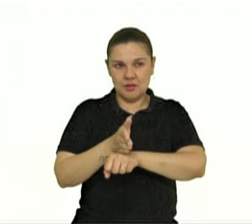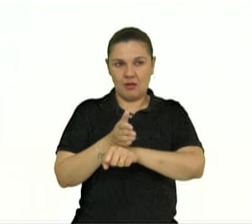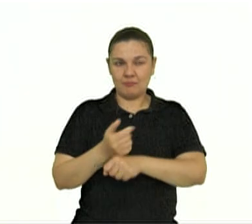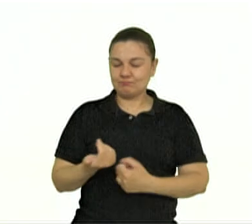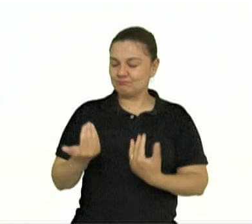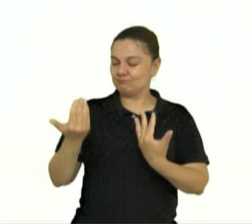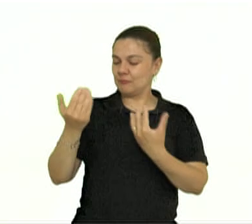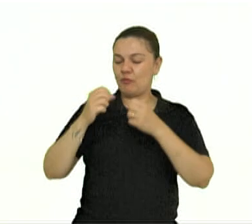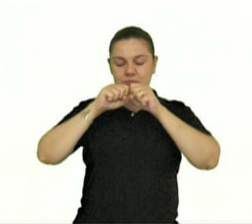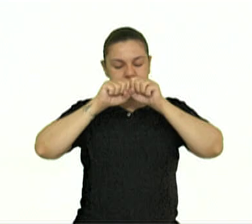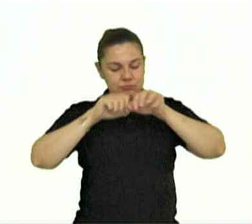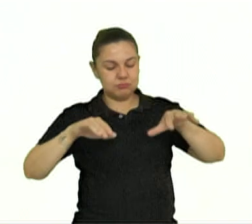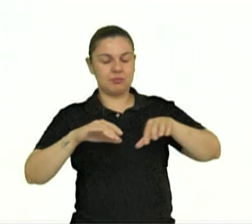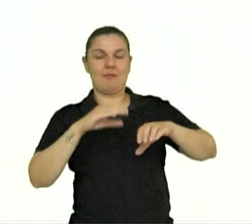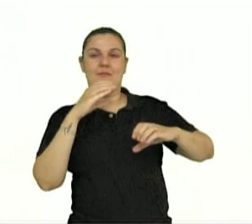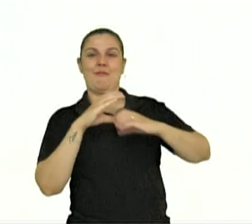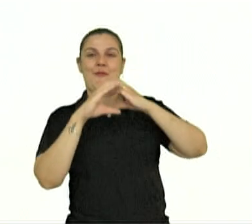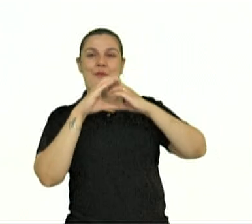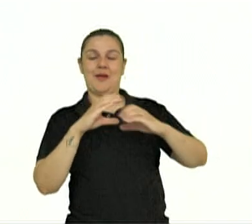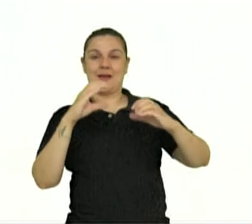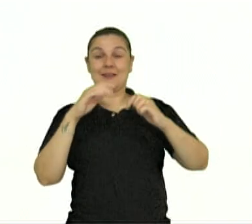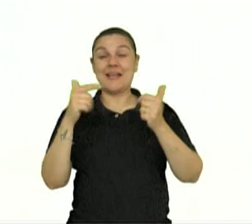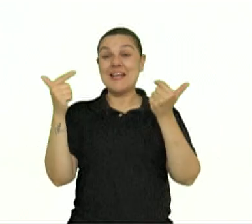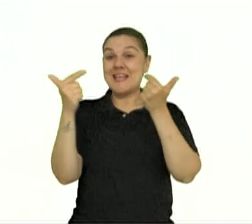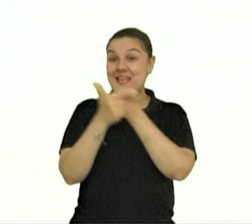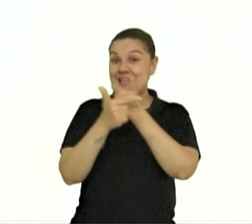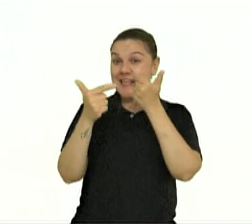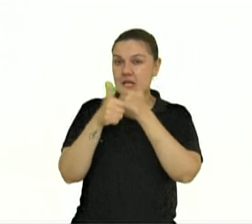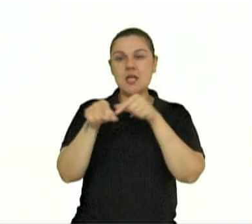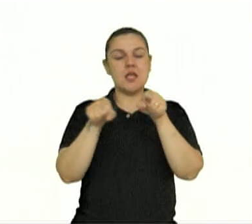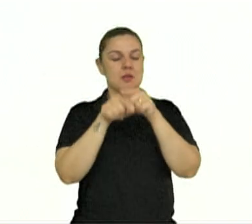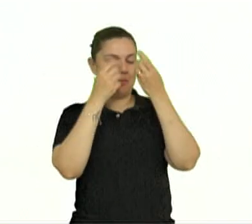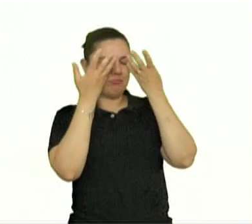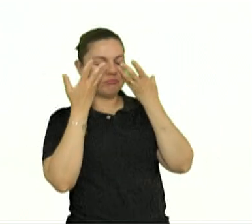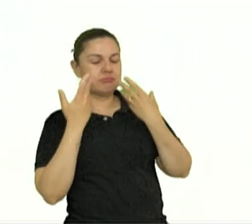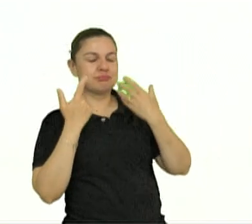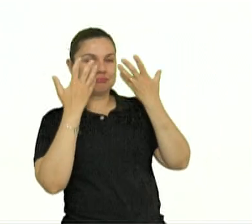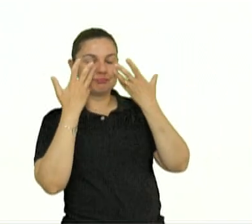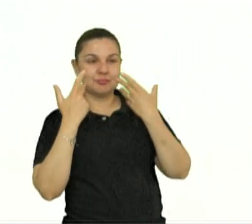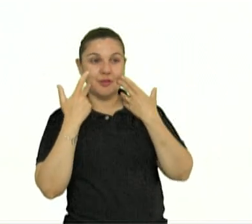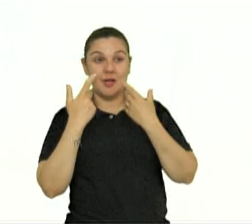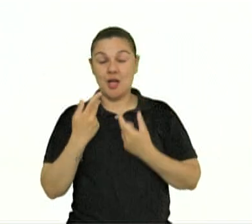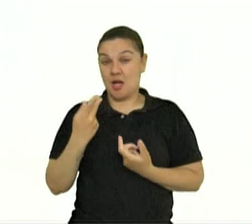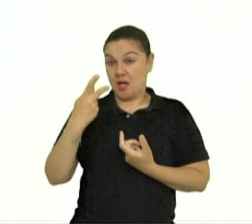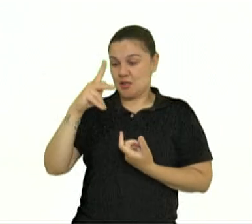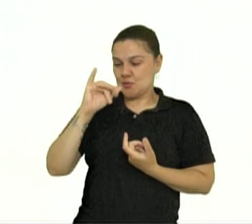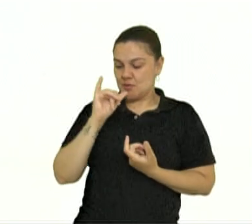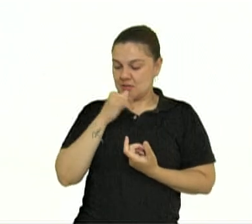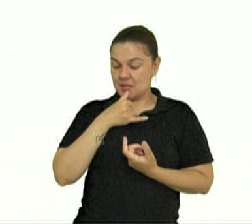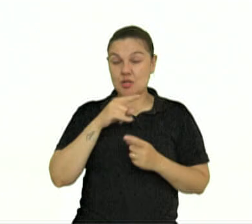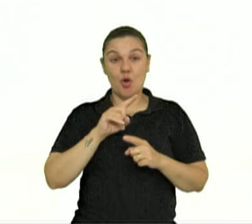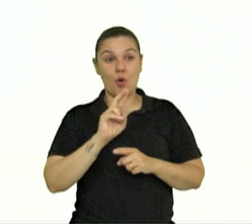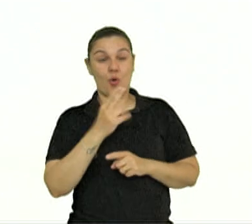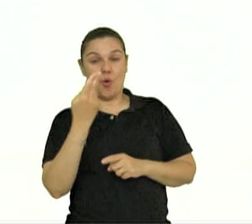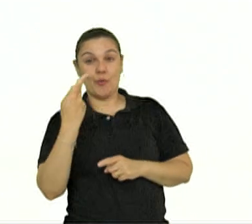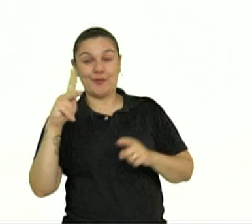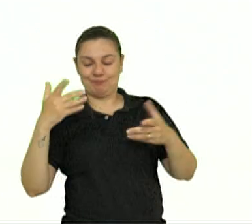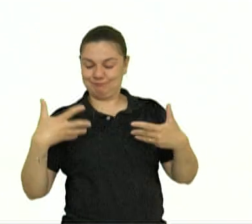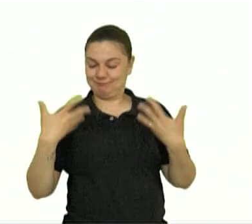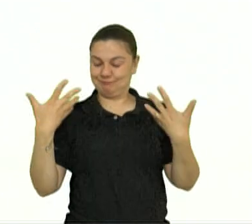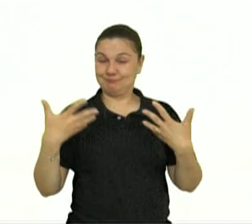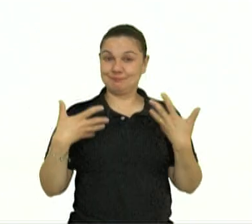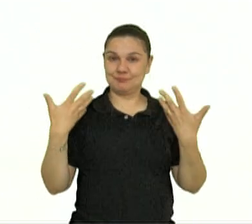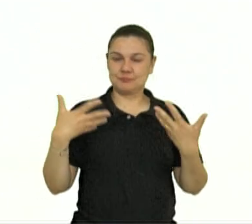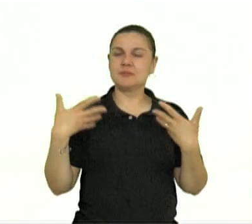louvor hei de espalhar meu canto, e rir meu riso e derramar meu pranto, ao seu pesar ou seu